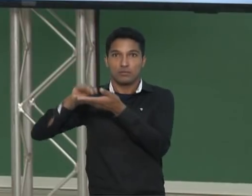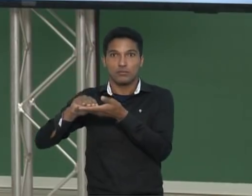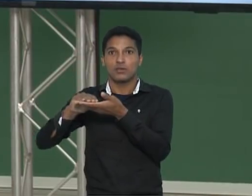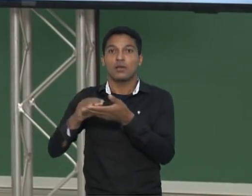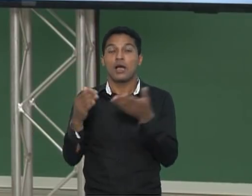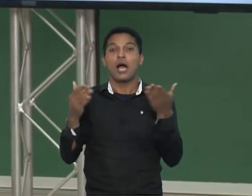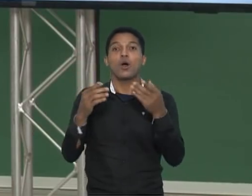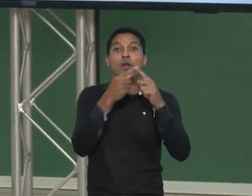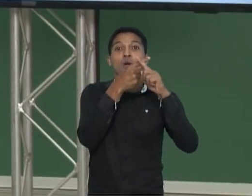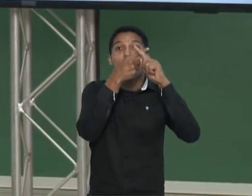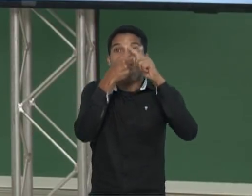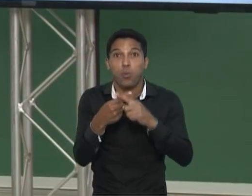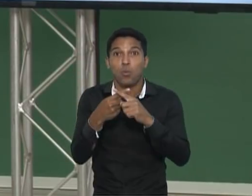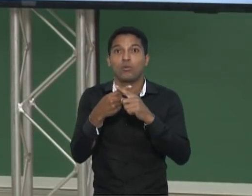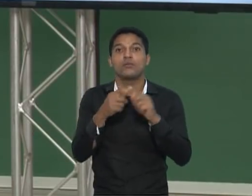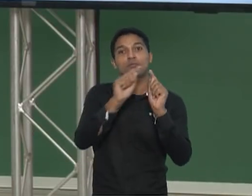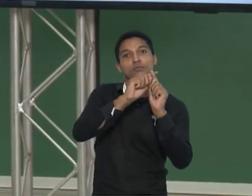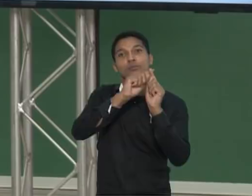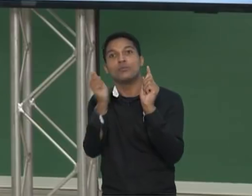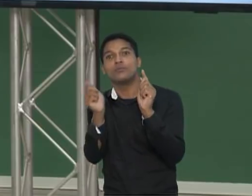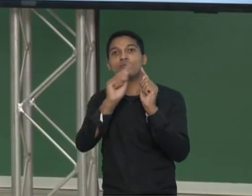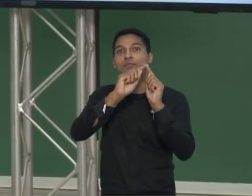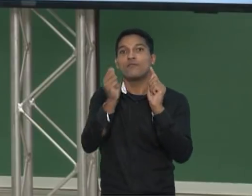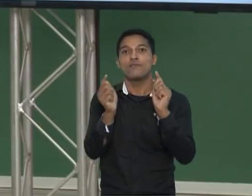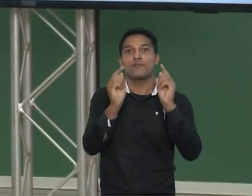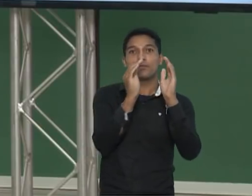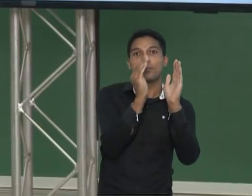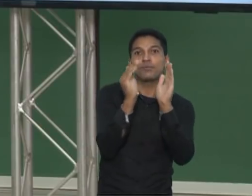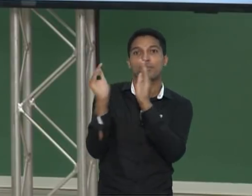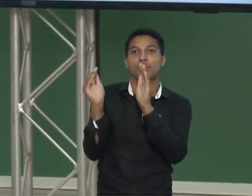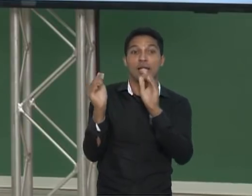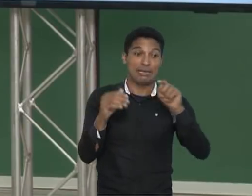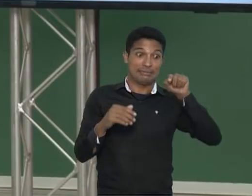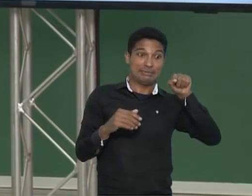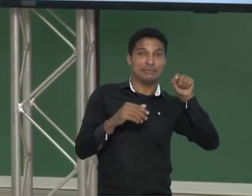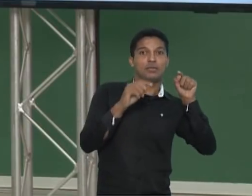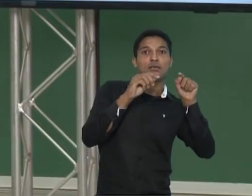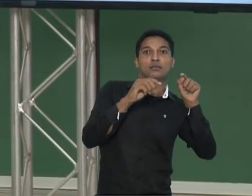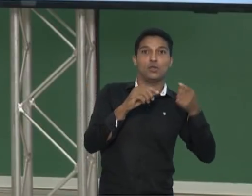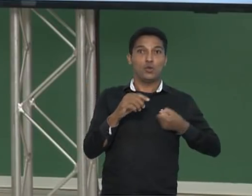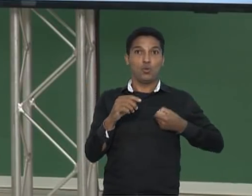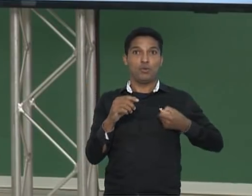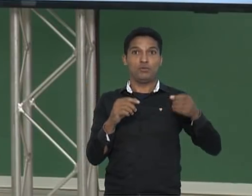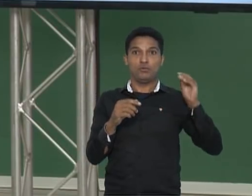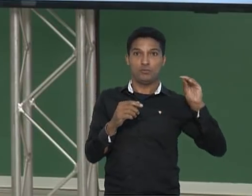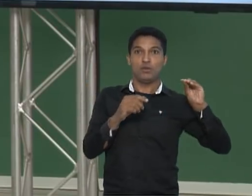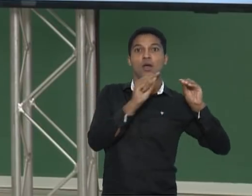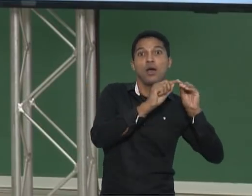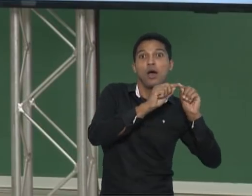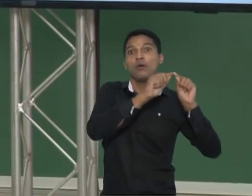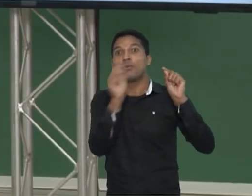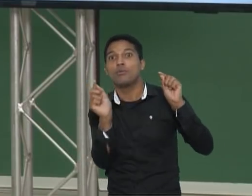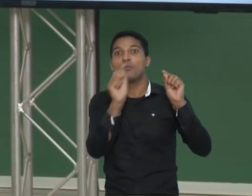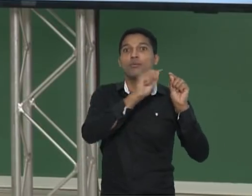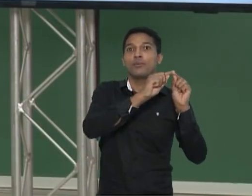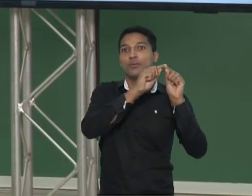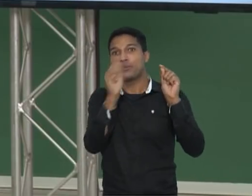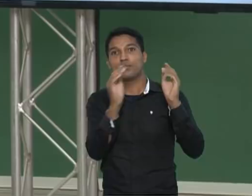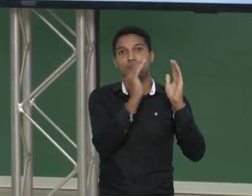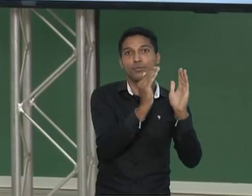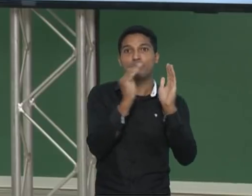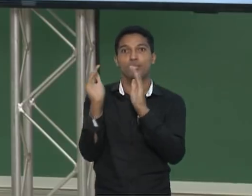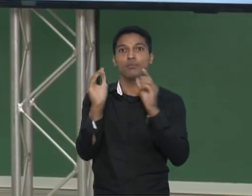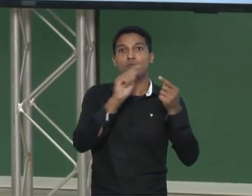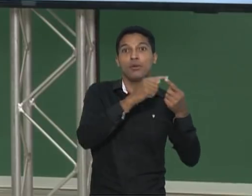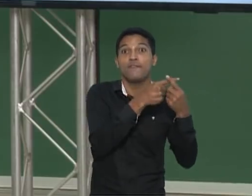a multiplicação, né, o método chuveirinho, pegando um termo e multiplicando pelos outros termos do outro